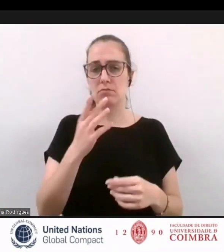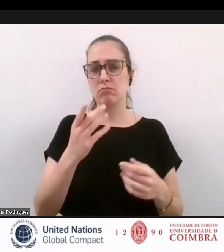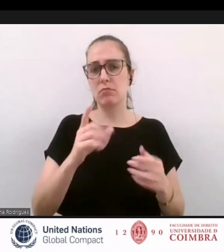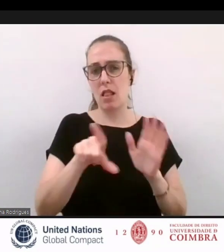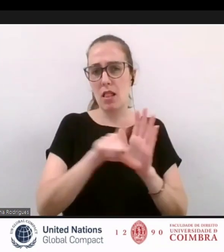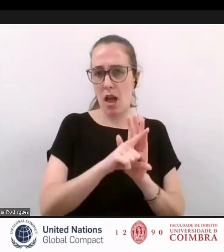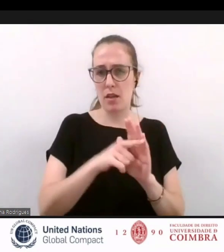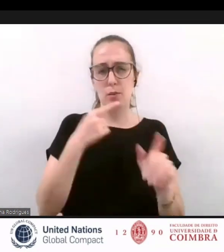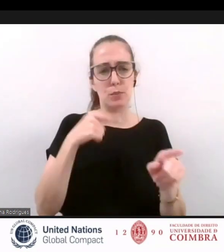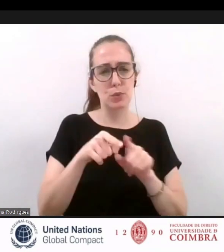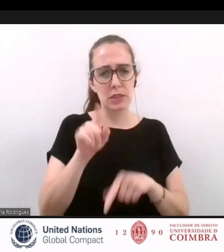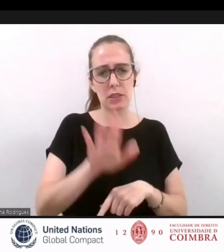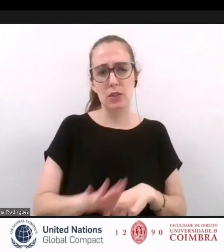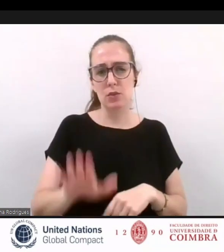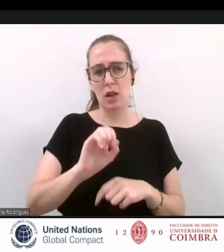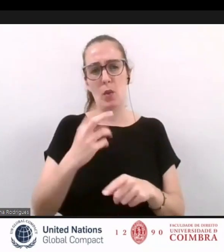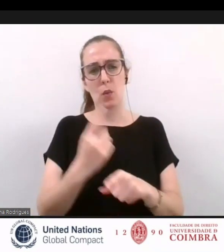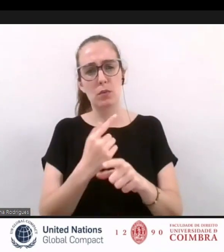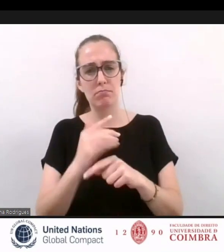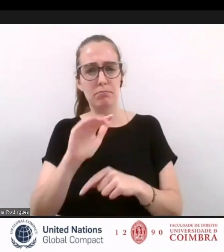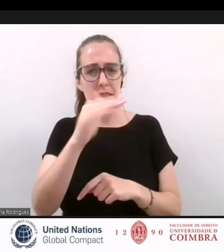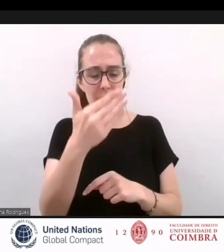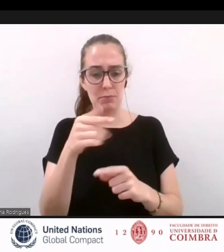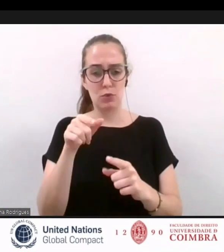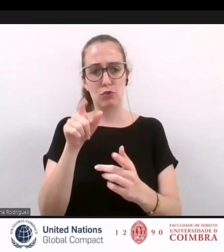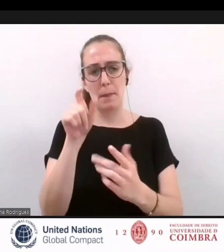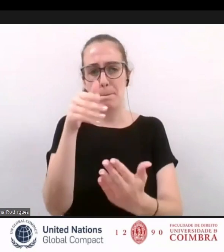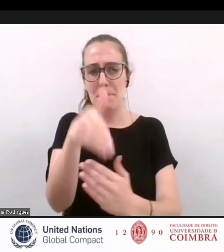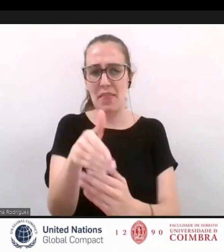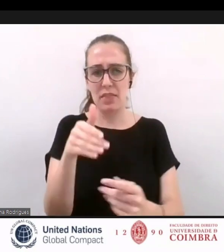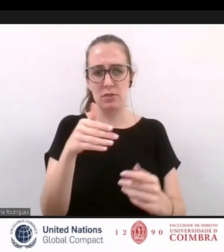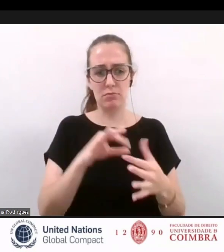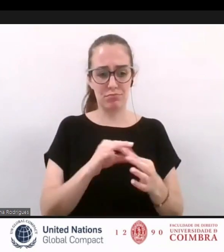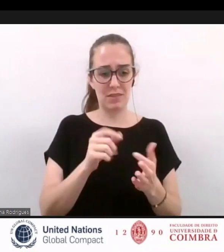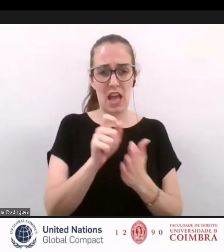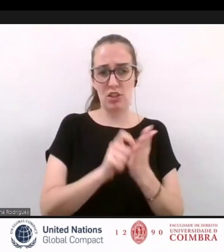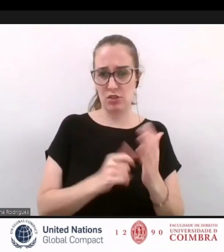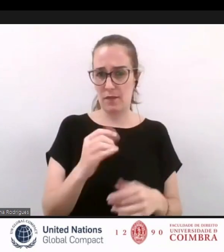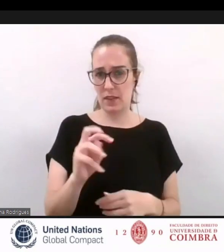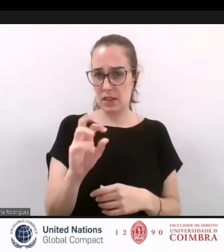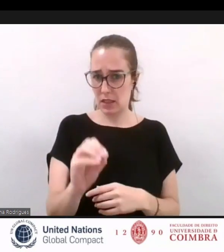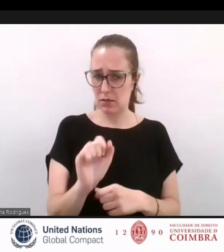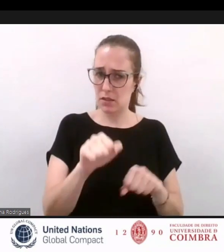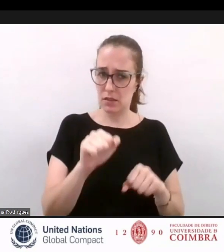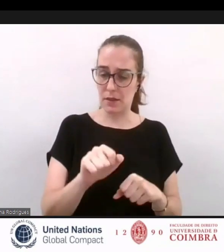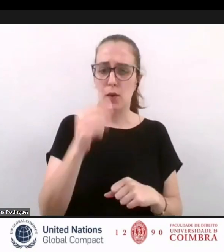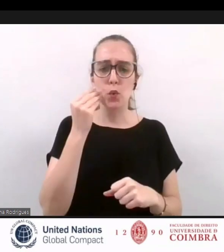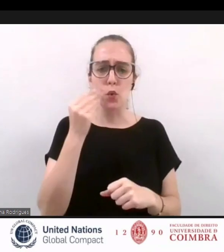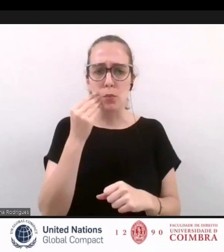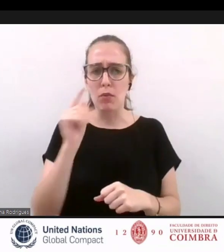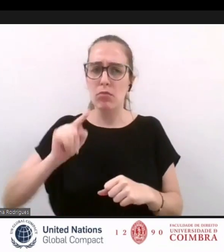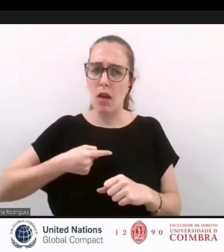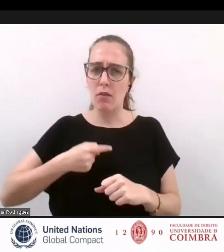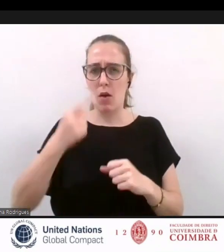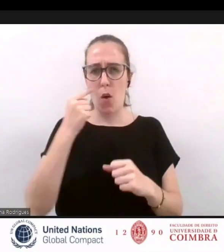e políticas nacionais também com os princípios e metas da Agenda 2030. Isso envolve necessariamente um olhar crítico, profundo, mas também